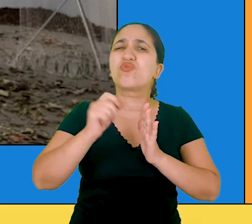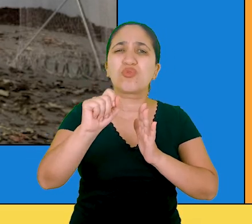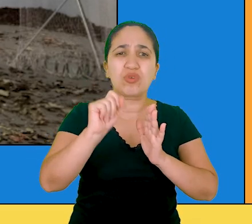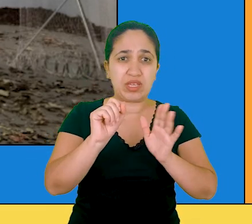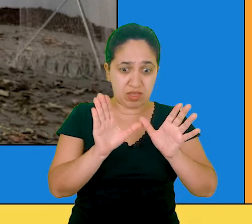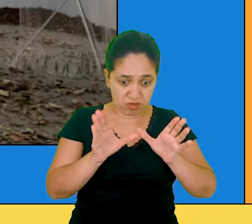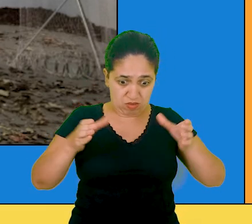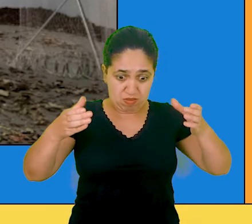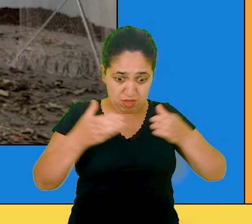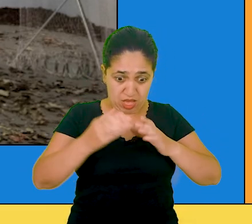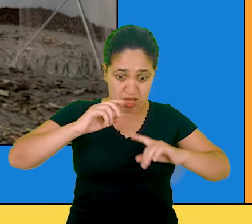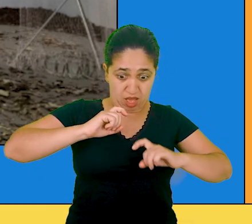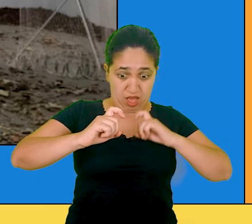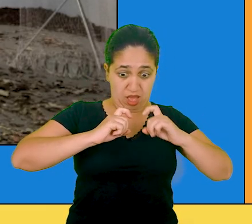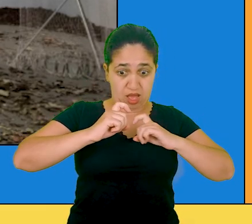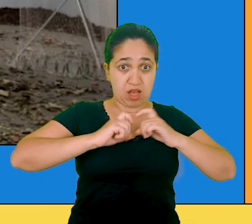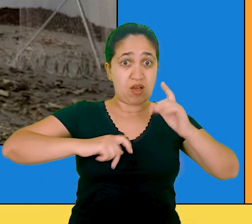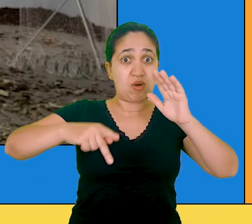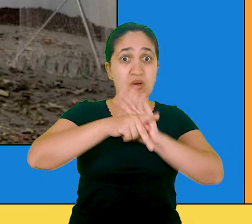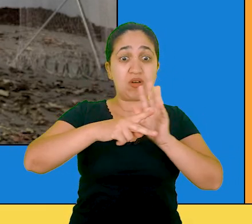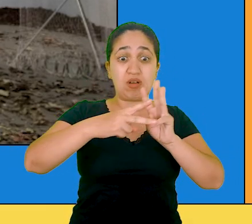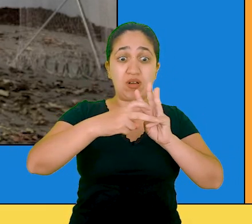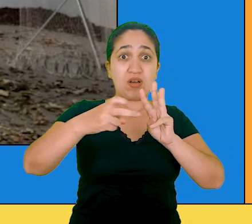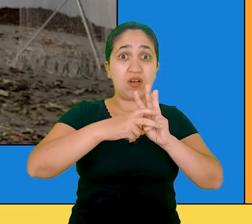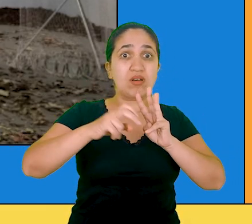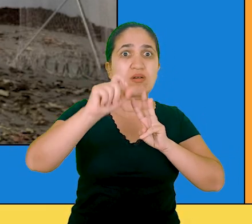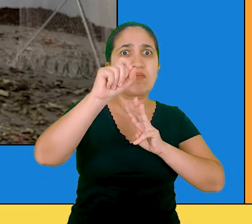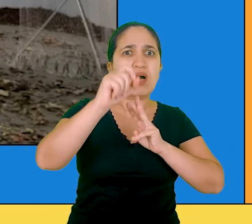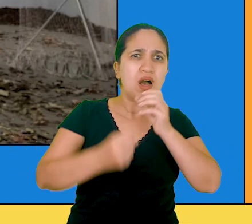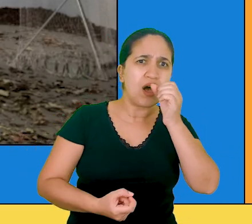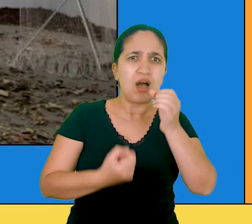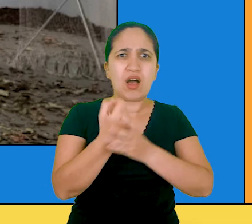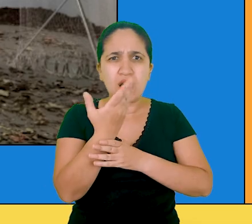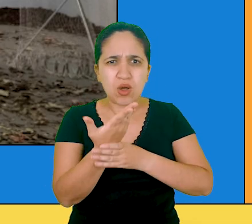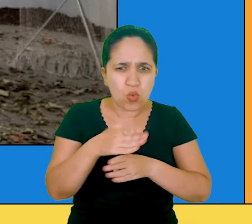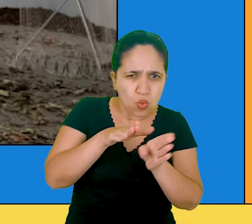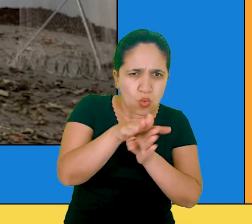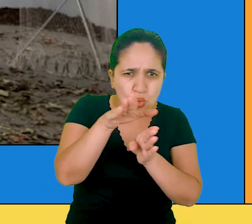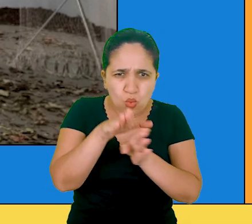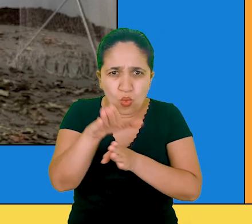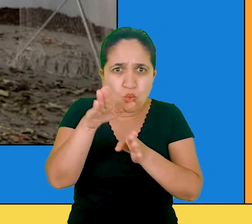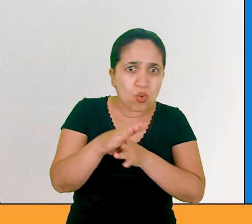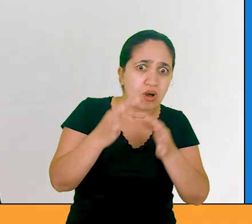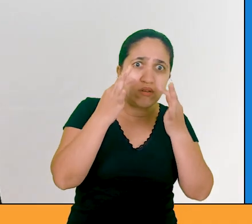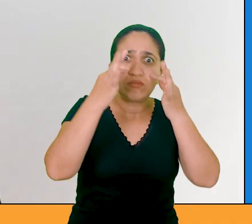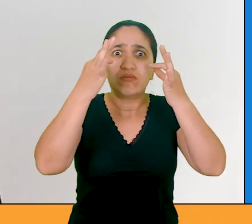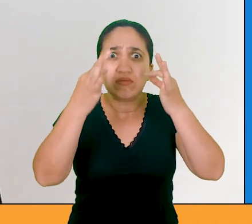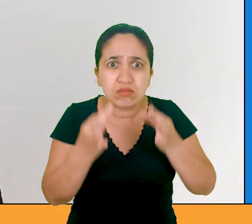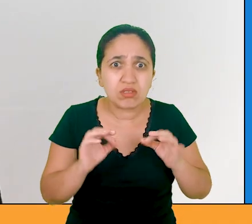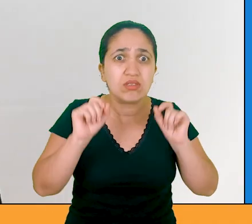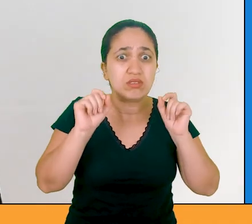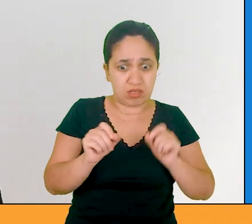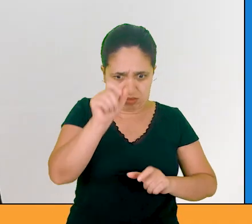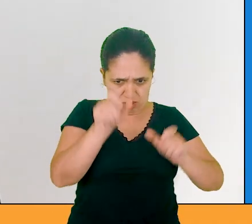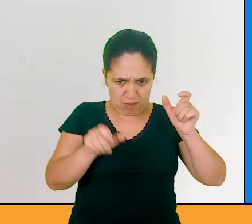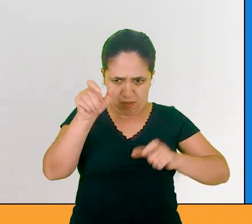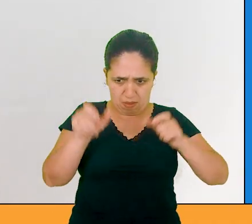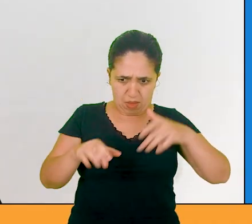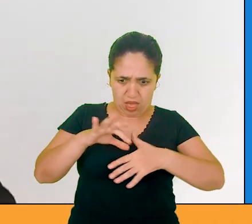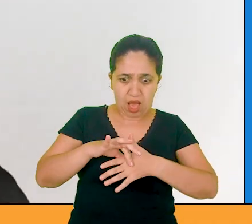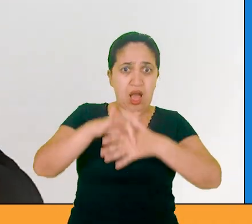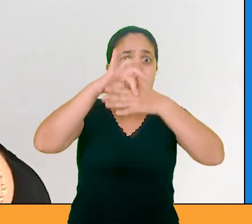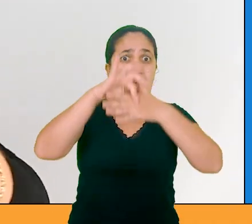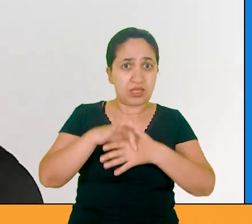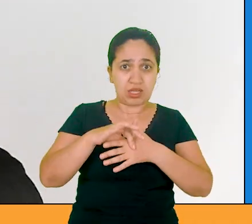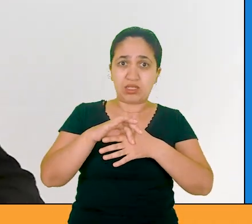com folhas secas. Tupinambá, cujo objetivo é criar um conselho de escuta onde se reúnem os líderes